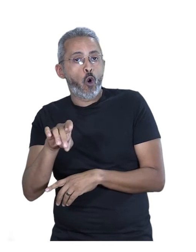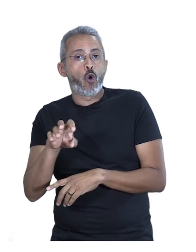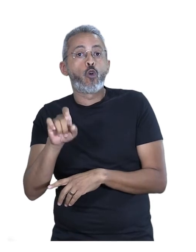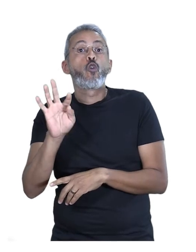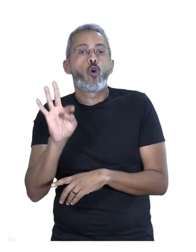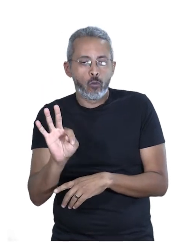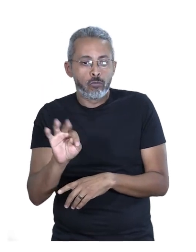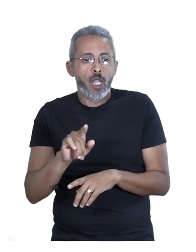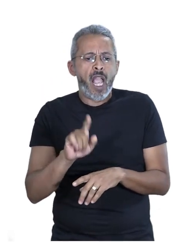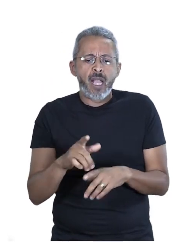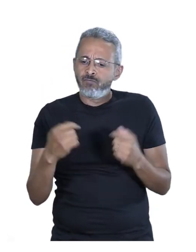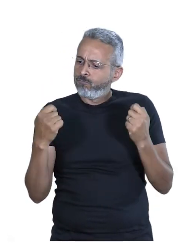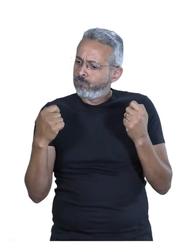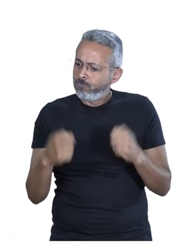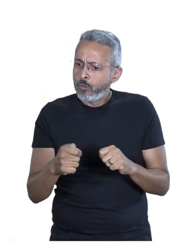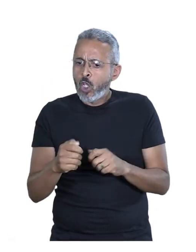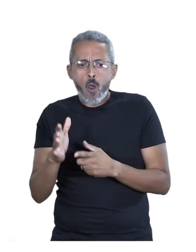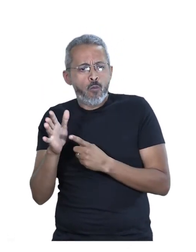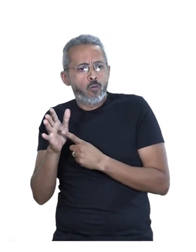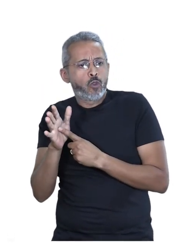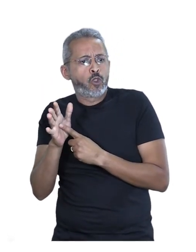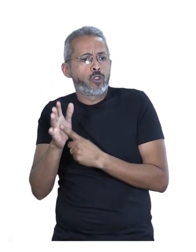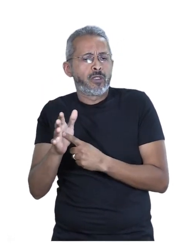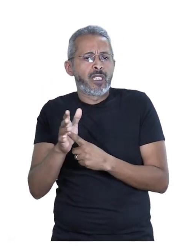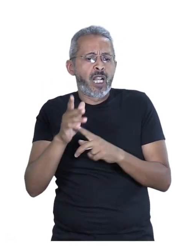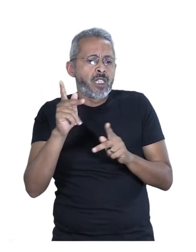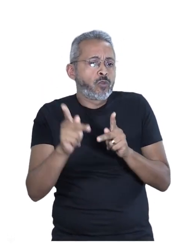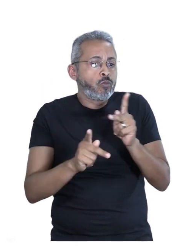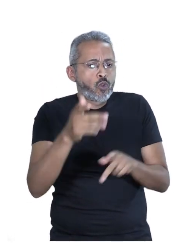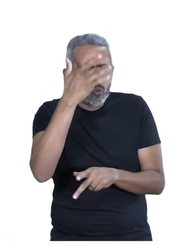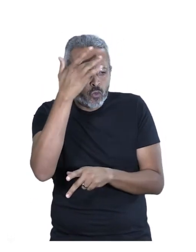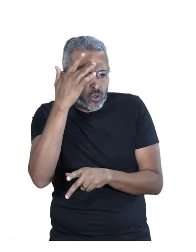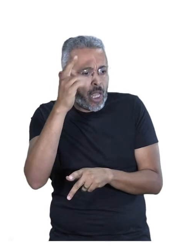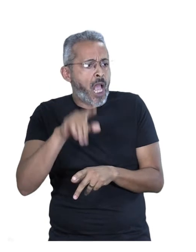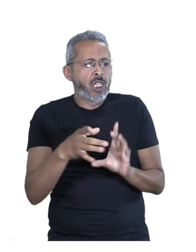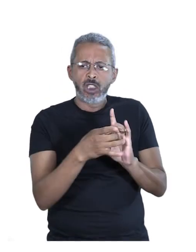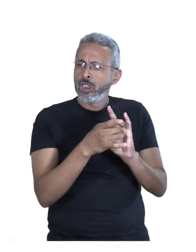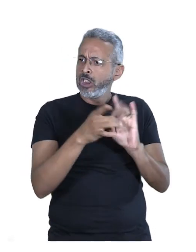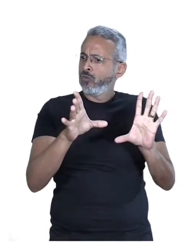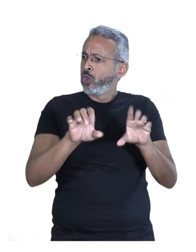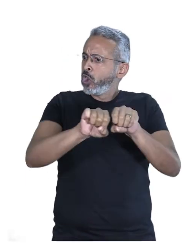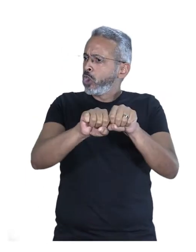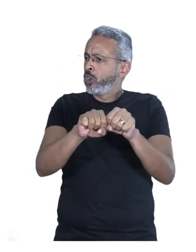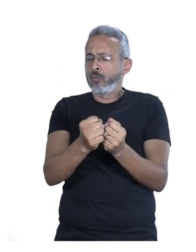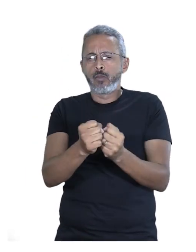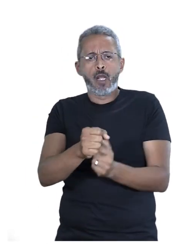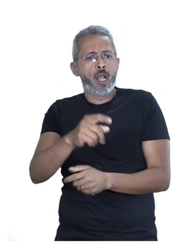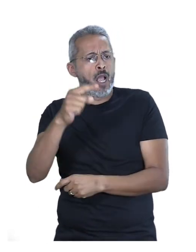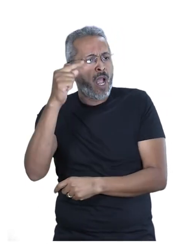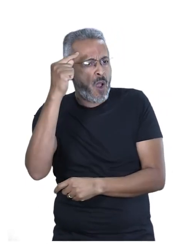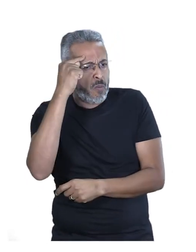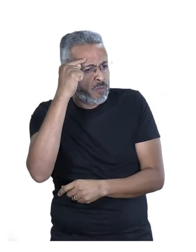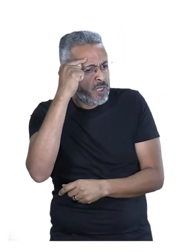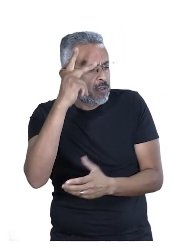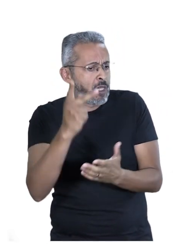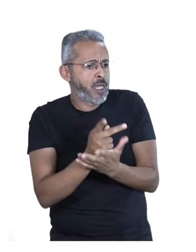Michel Foucault, é preciso mostrar às pessoas que elas são mais livres do que pensam para quebrar pensamentos errôneos